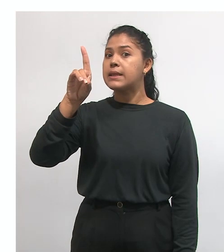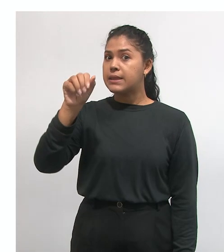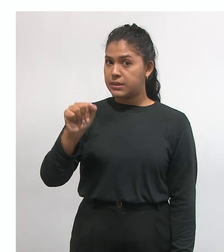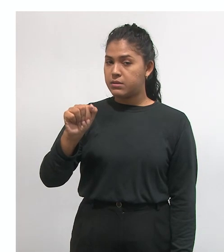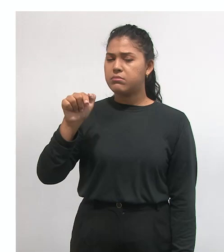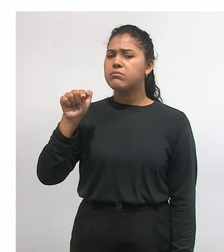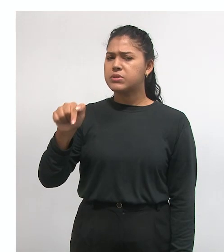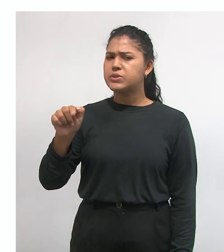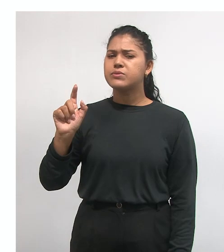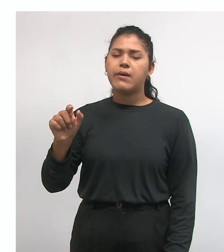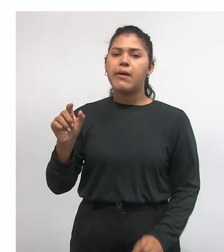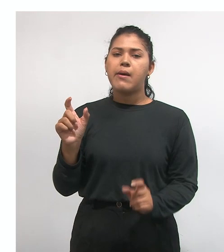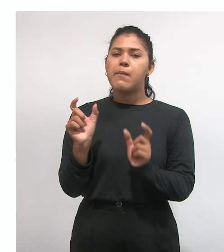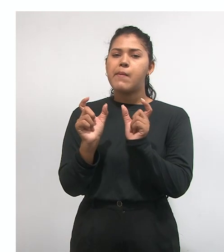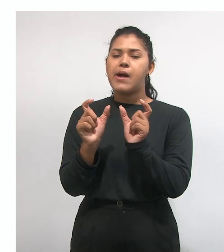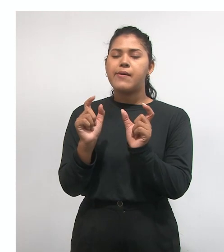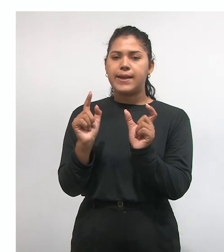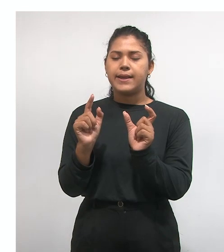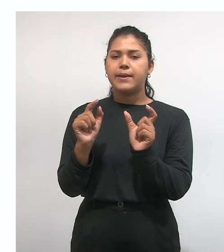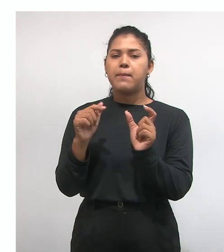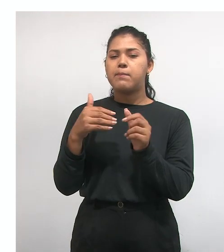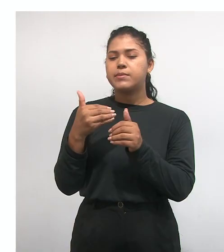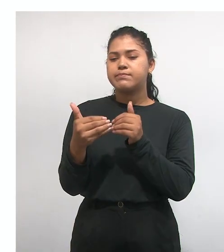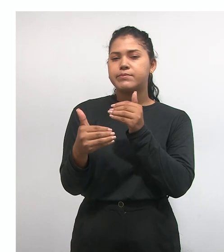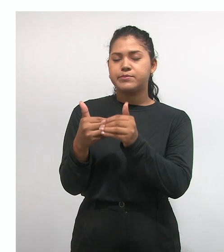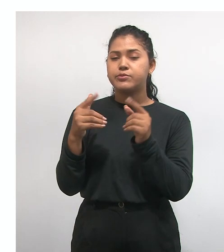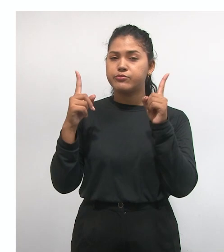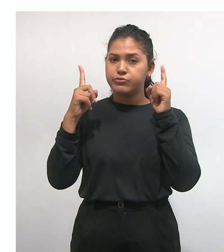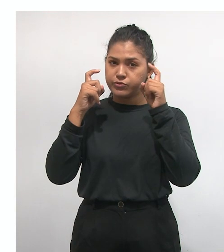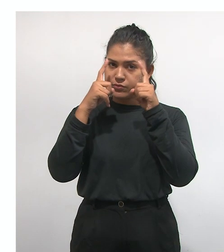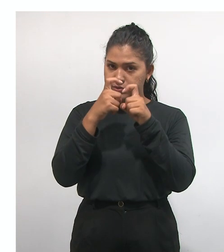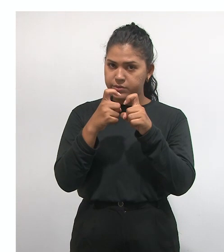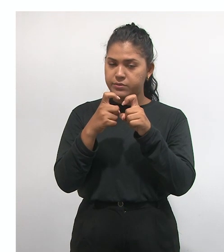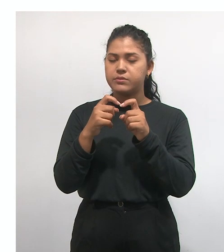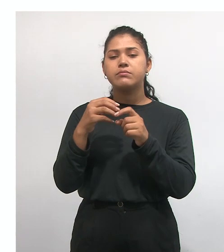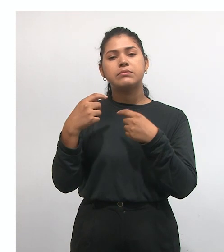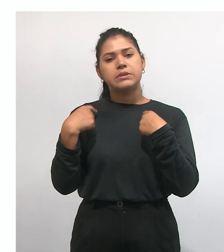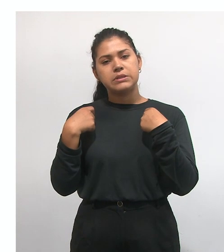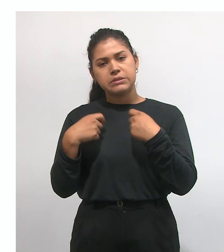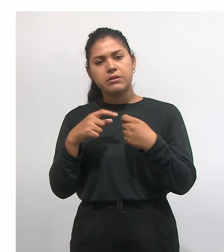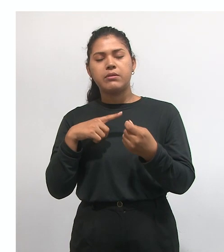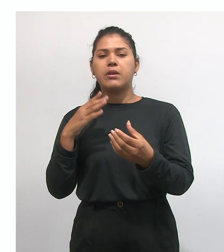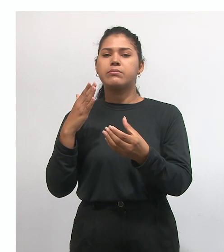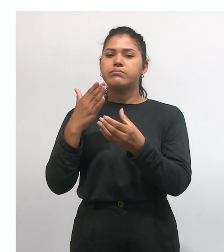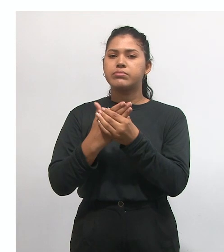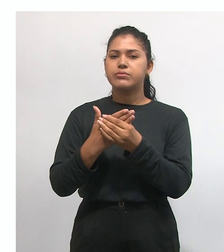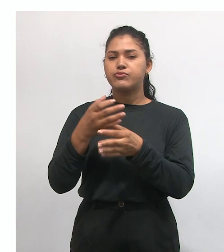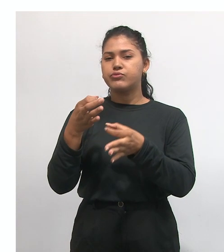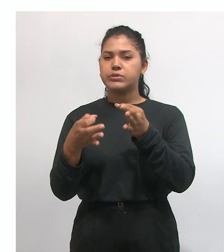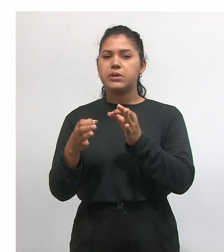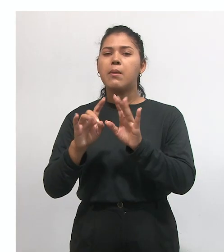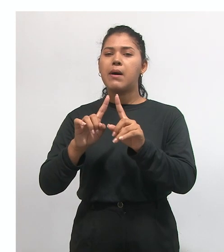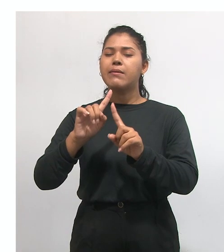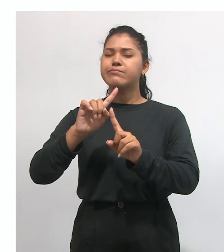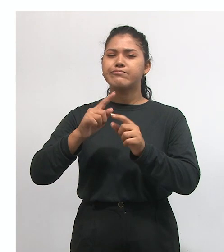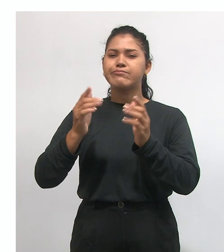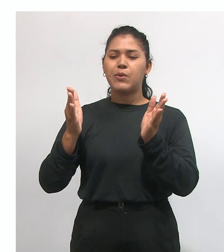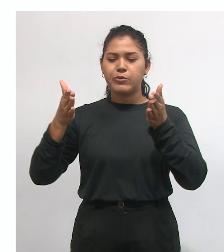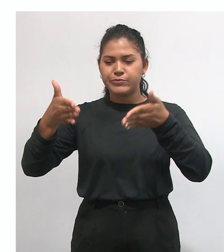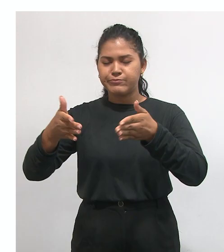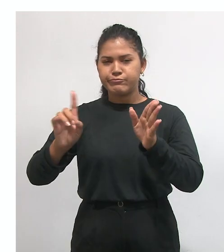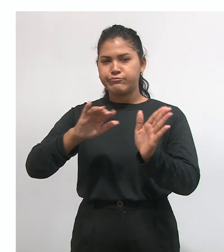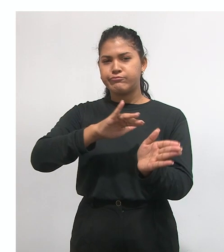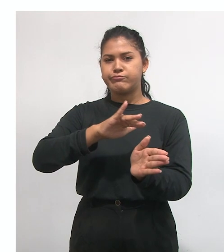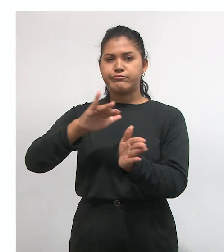vai tentar aí, né, uma recuperação judicial, mas a gente não vai entrar nesse assunto, mas é só para vocês terem uma ideia, tá?